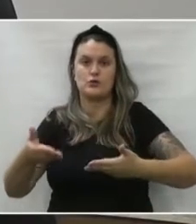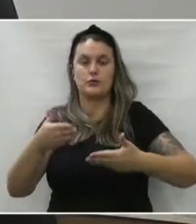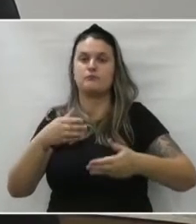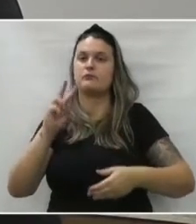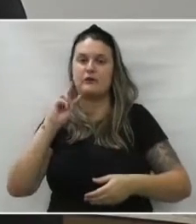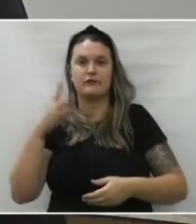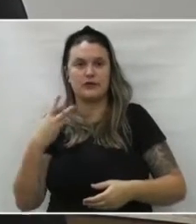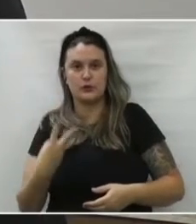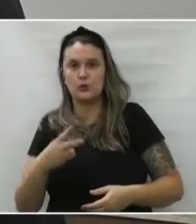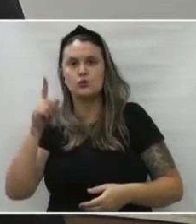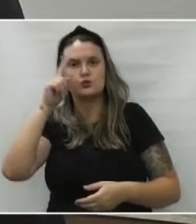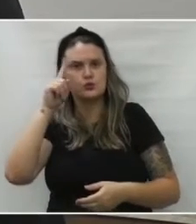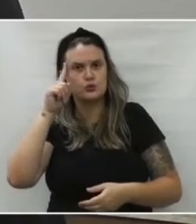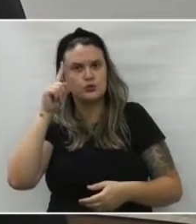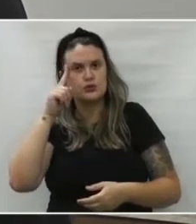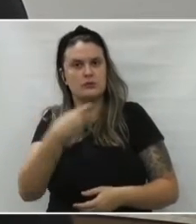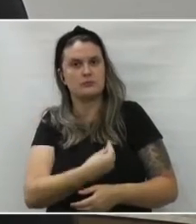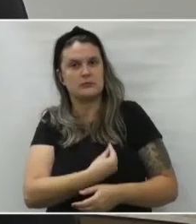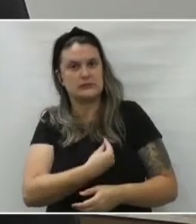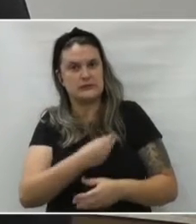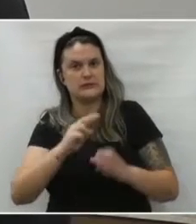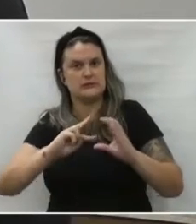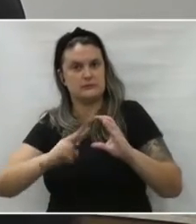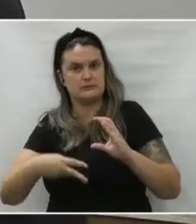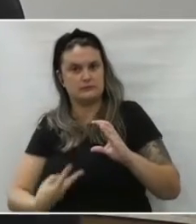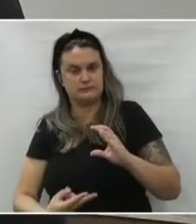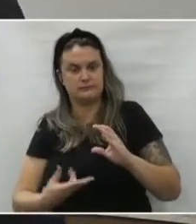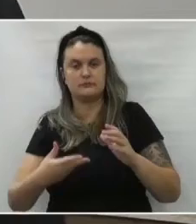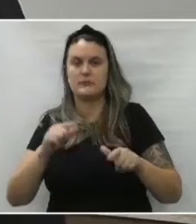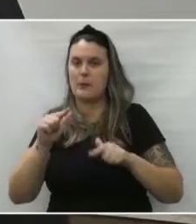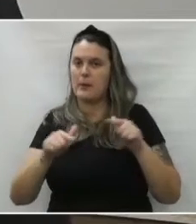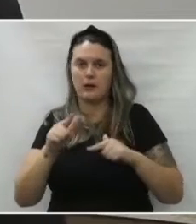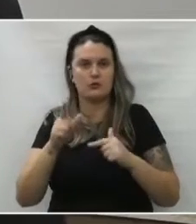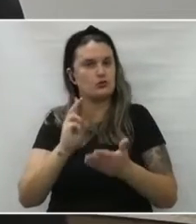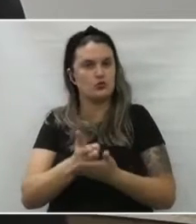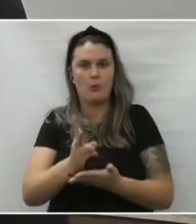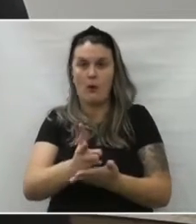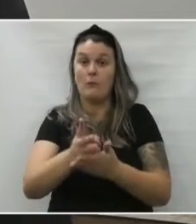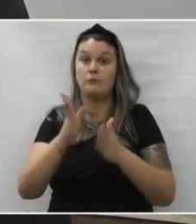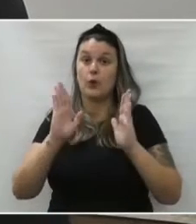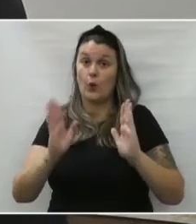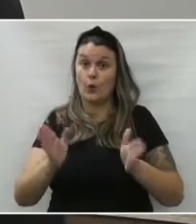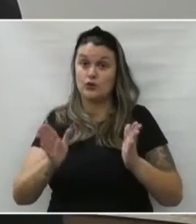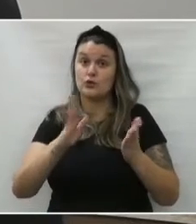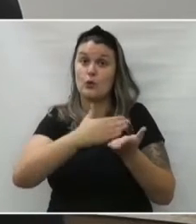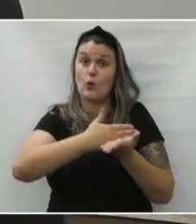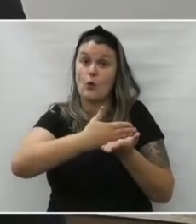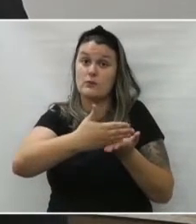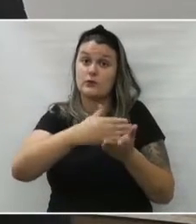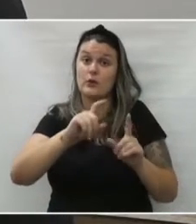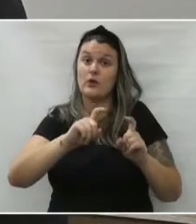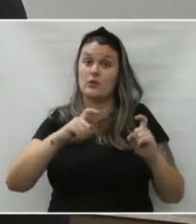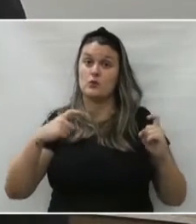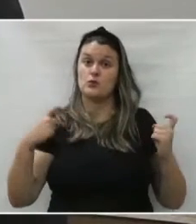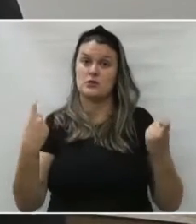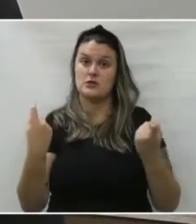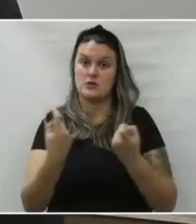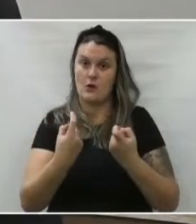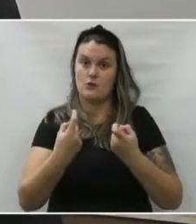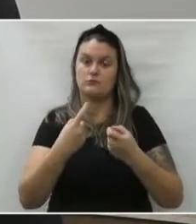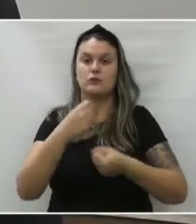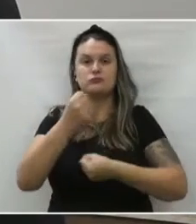seus gabinetes atendendo algumas questões e demandas. Enfim, hoje realmente o pontapé inicial do ano